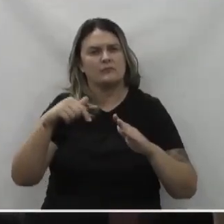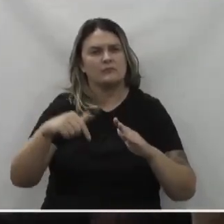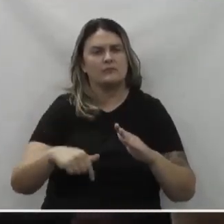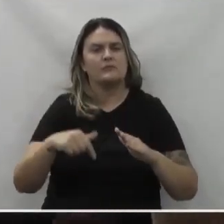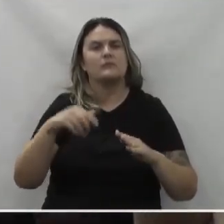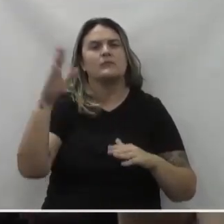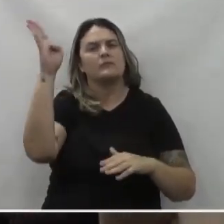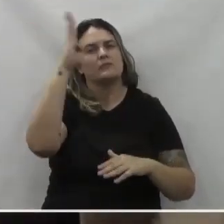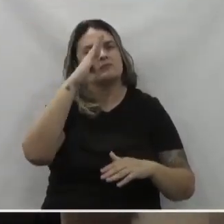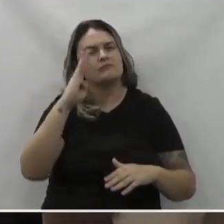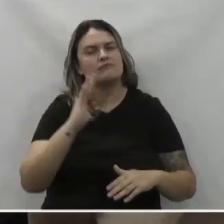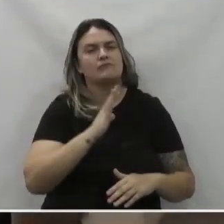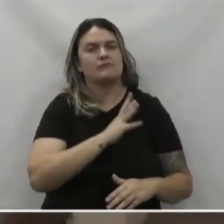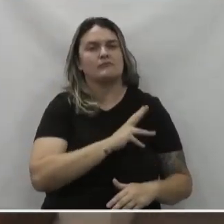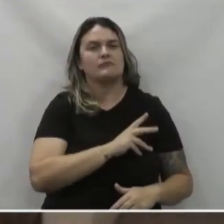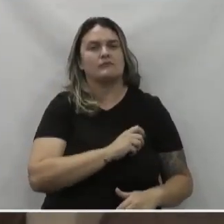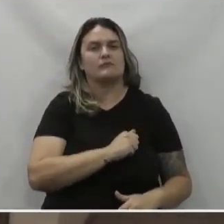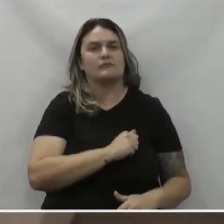amada Brasil.